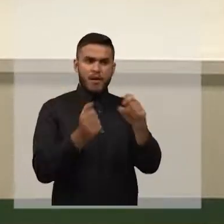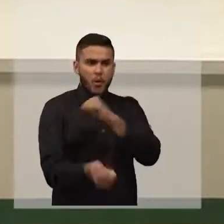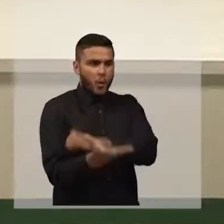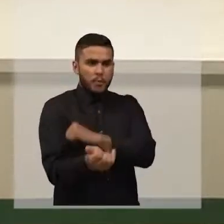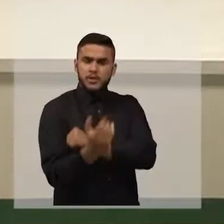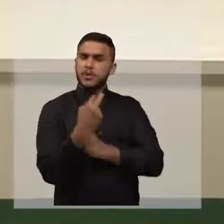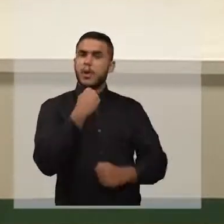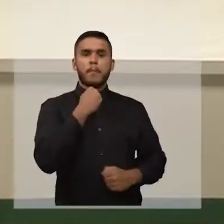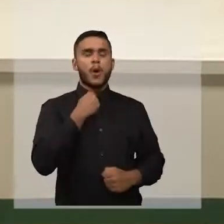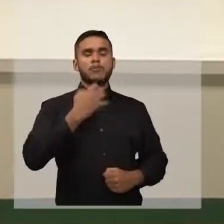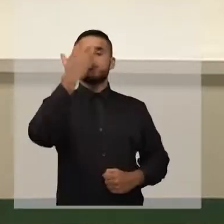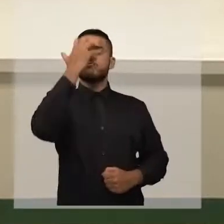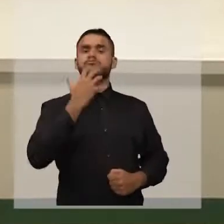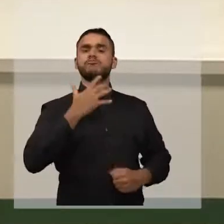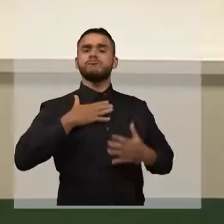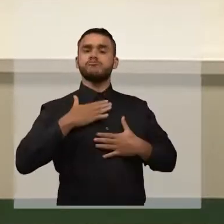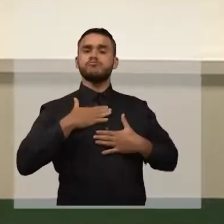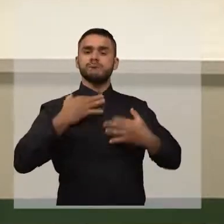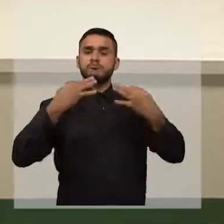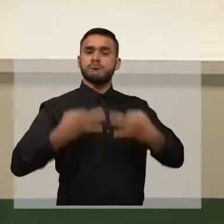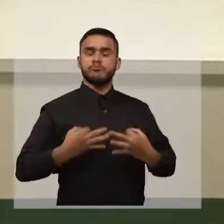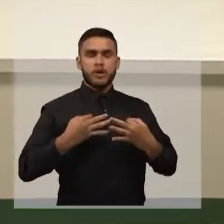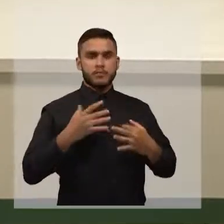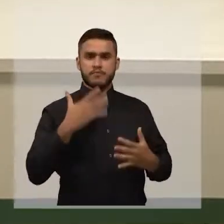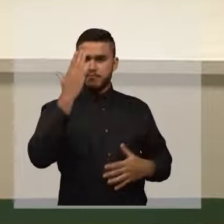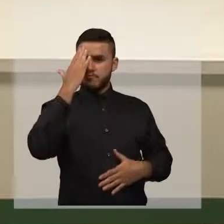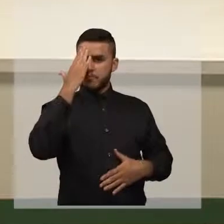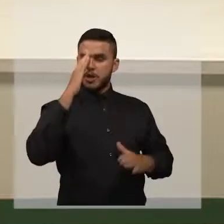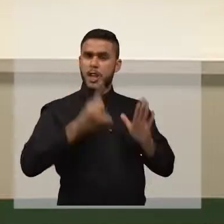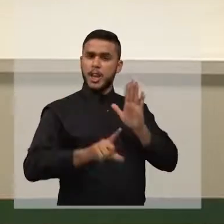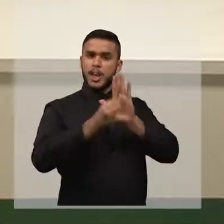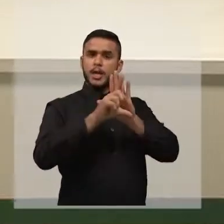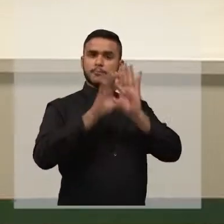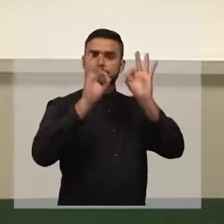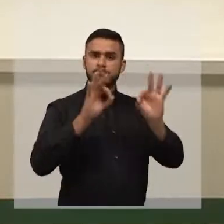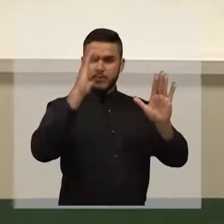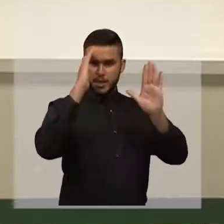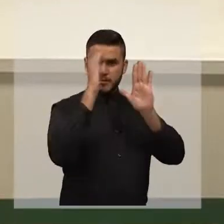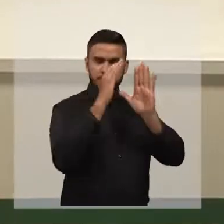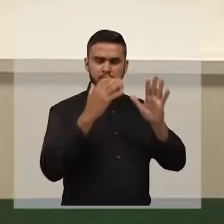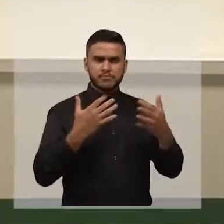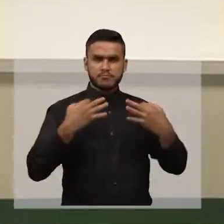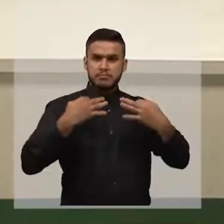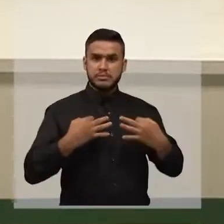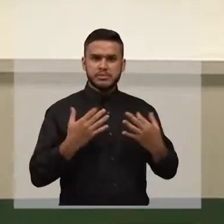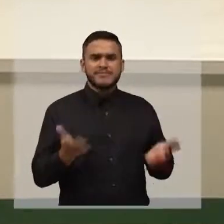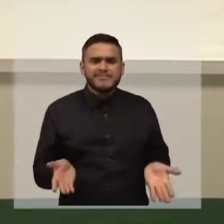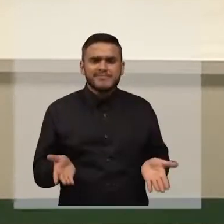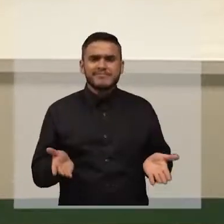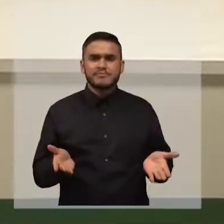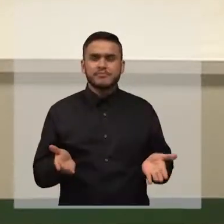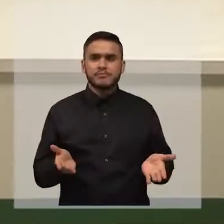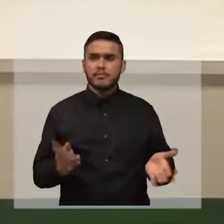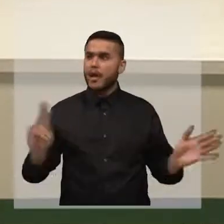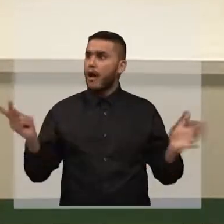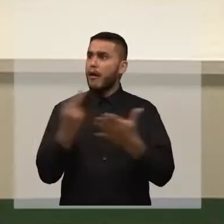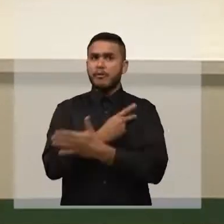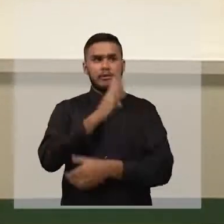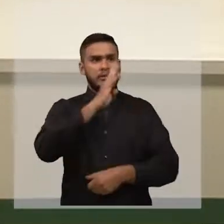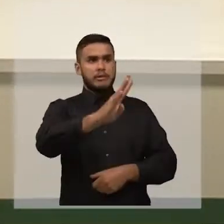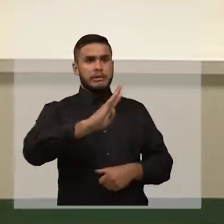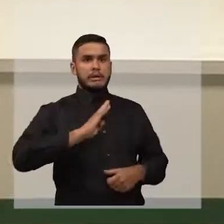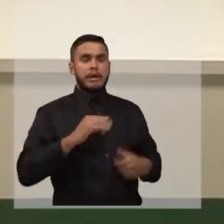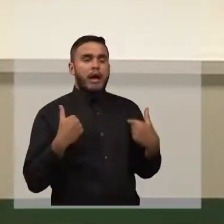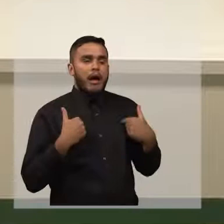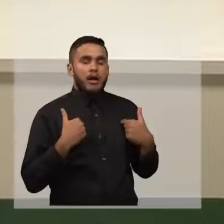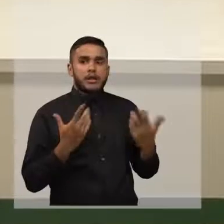da moralidade e da honestidade. Aí o que é que acontece? Quando isso acontece, você perde a sua credibilidade. Paga